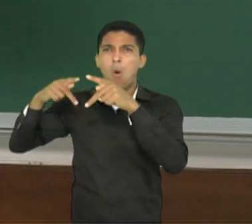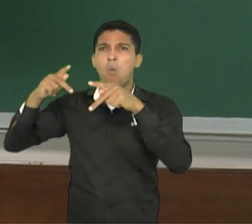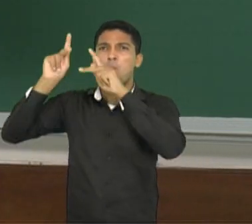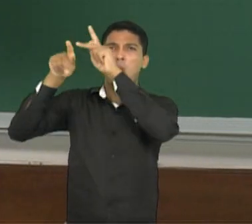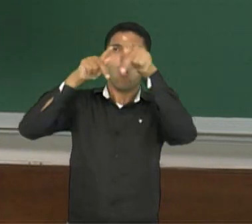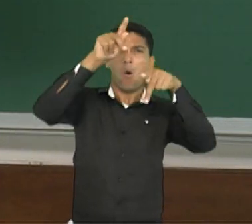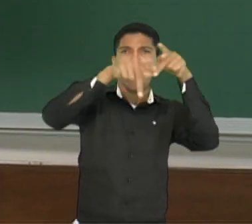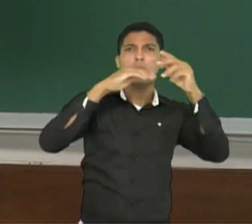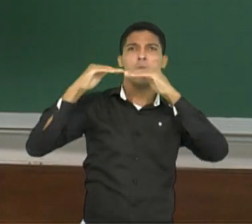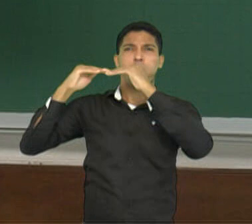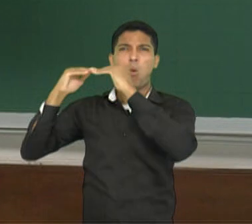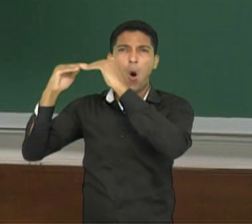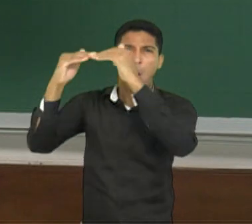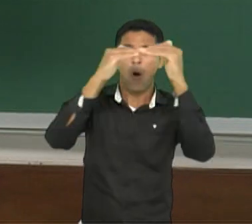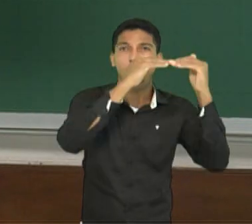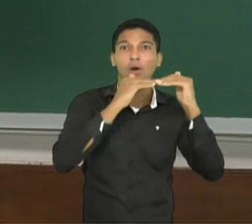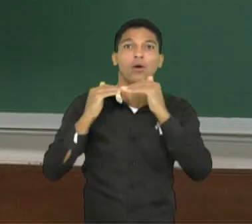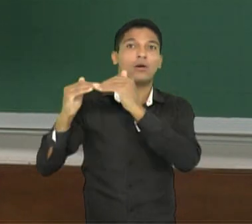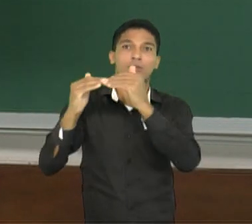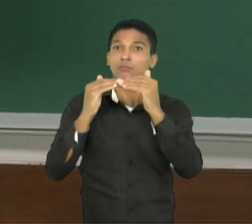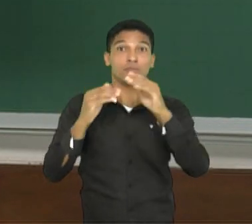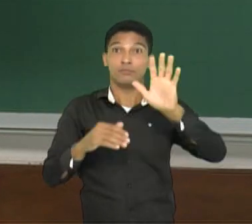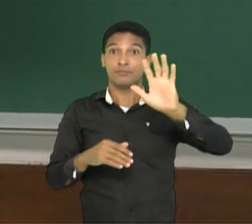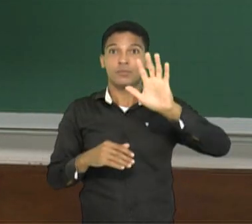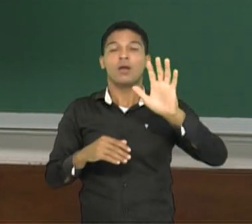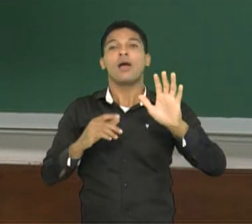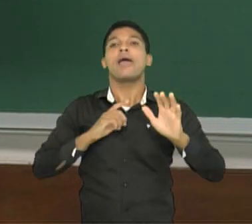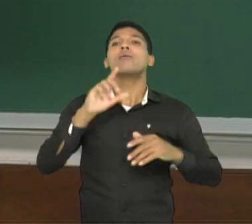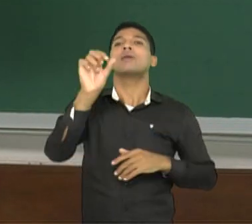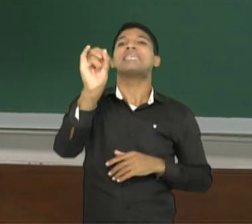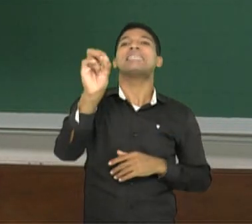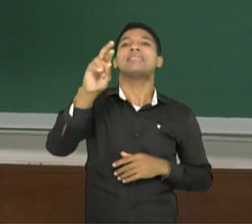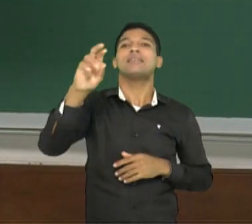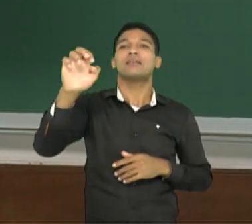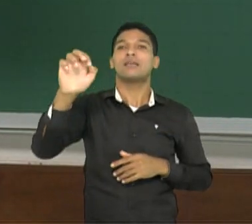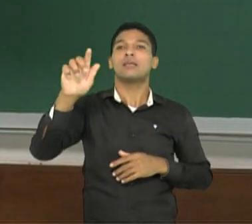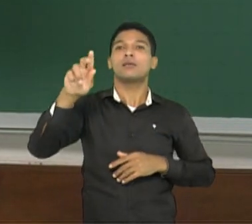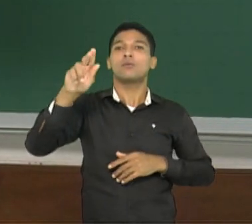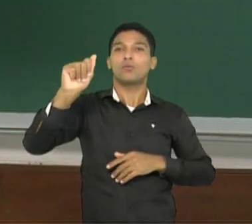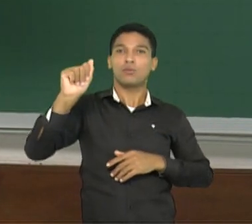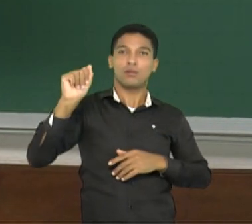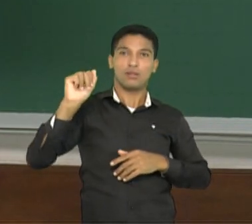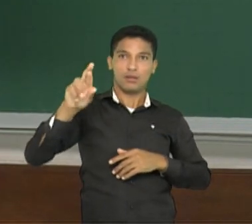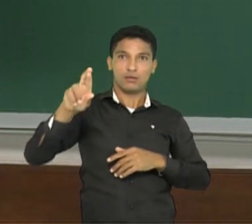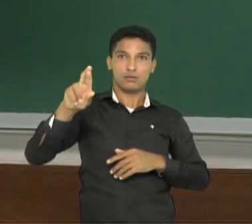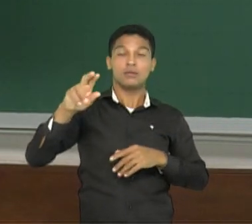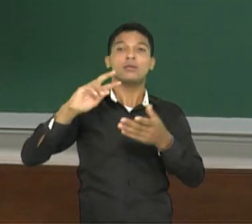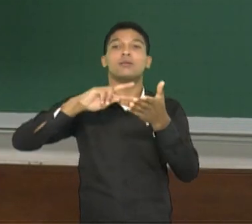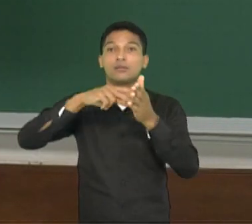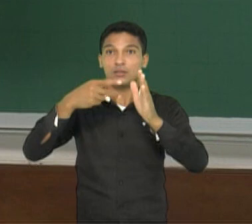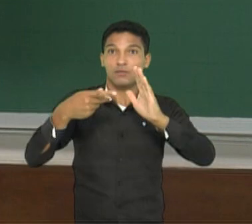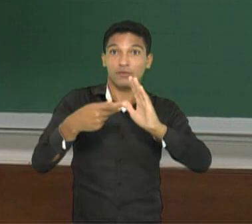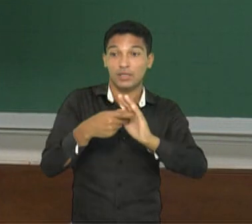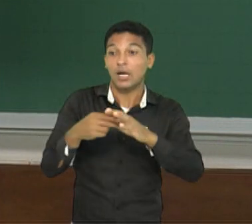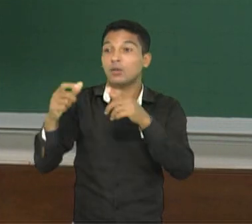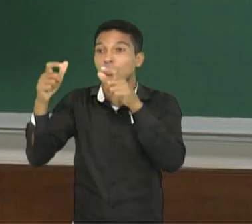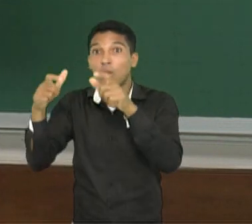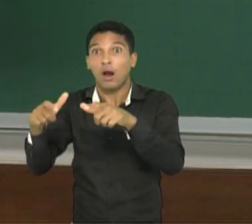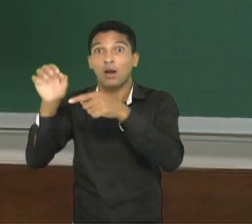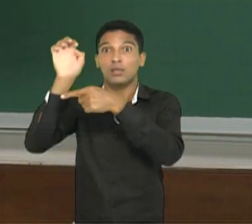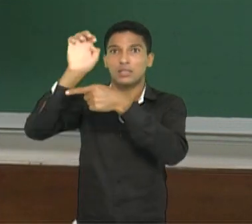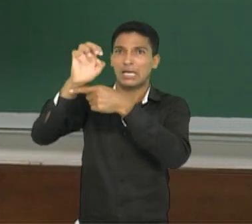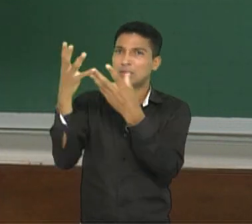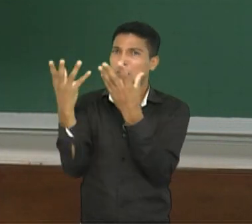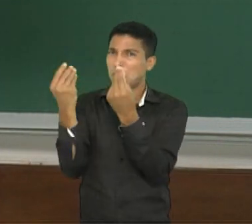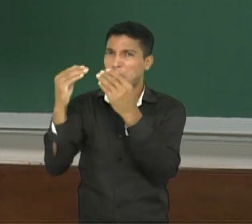ou seja, áreas com maior concentração, áreas com menor concentração de população, certo? Então, bem interessante a gente